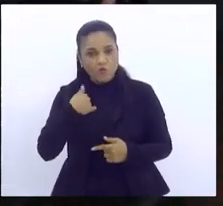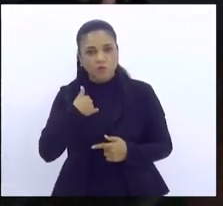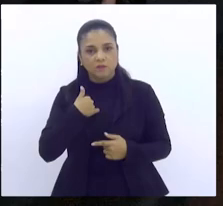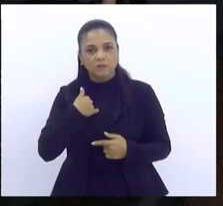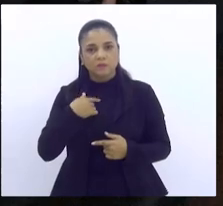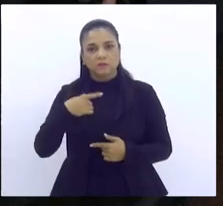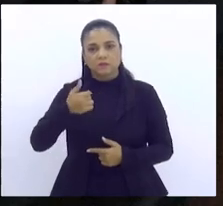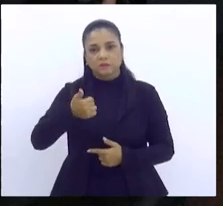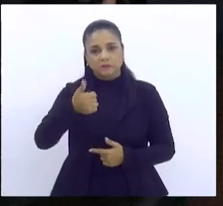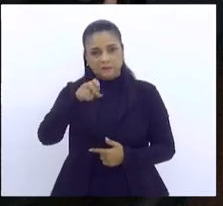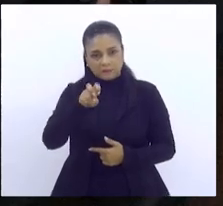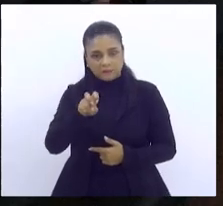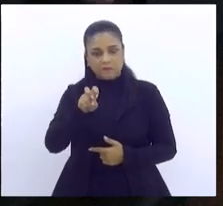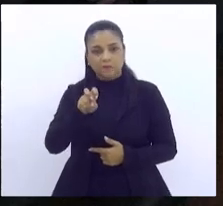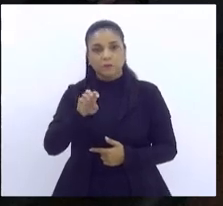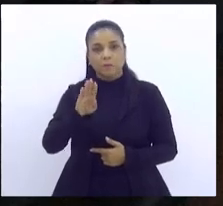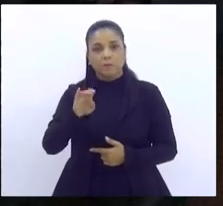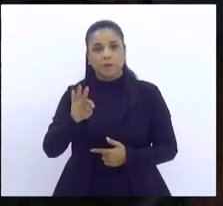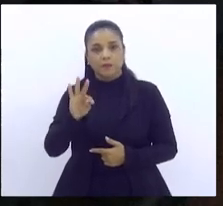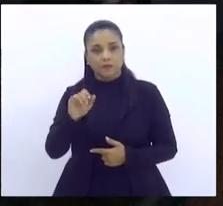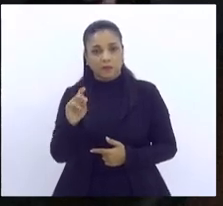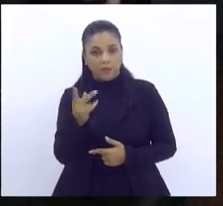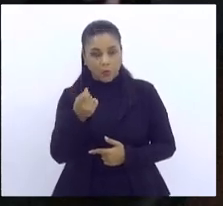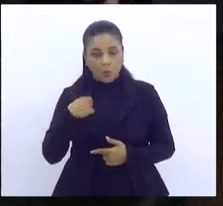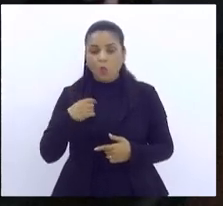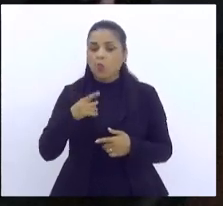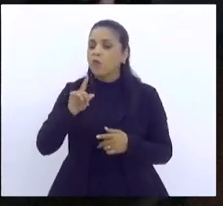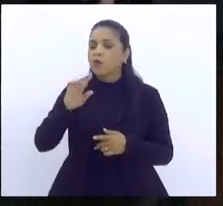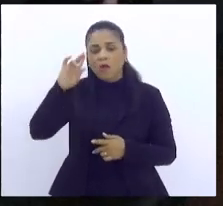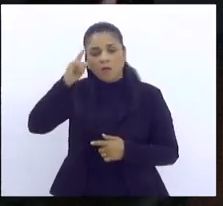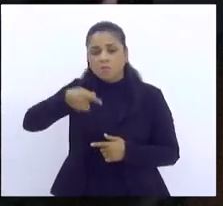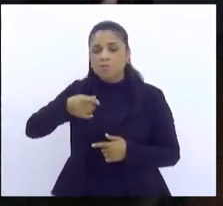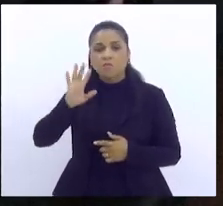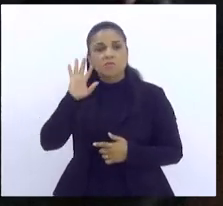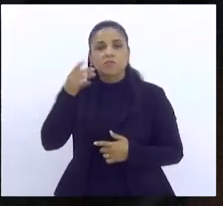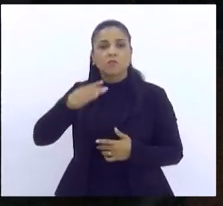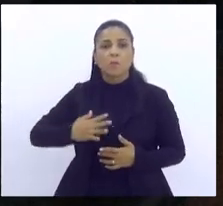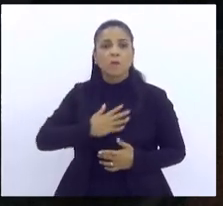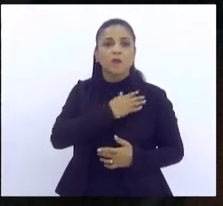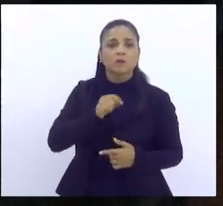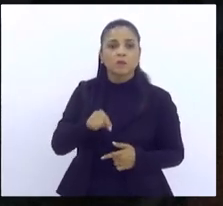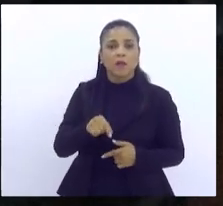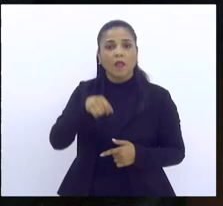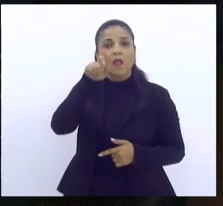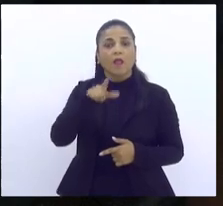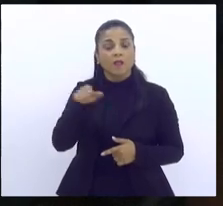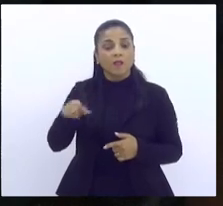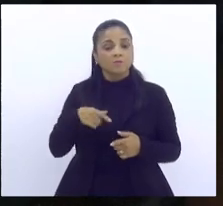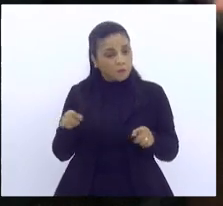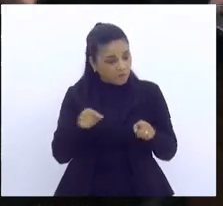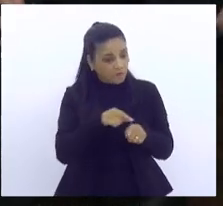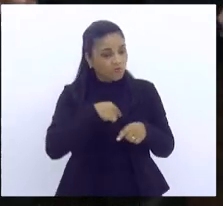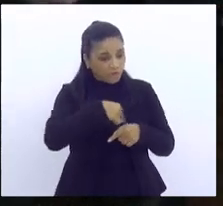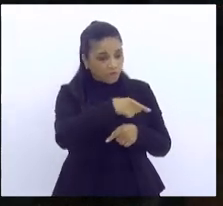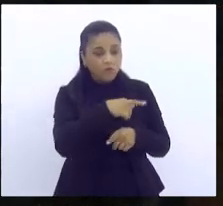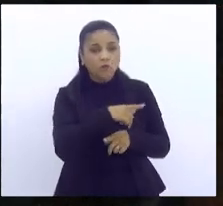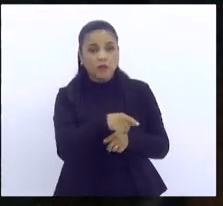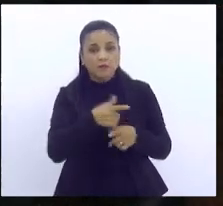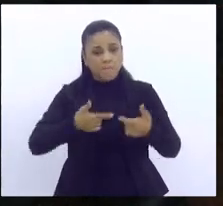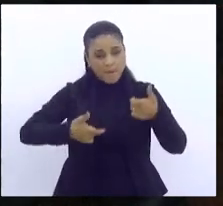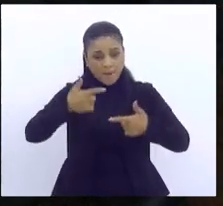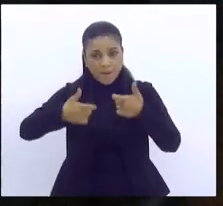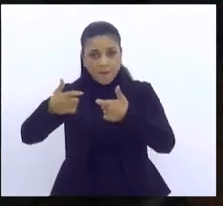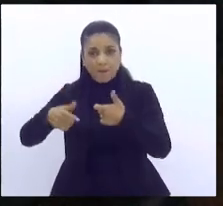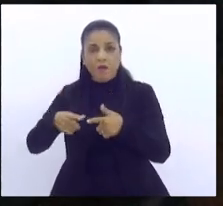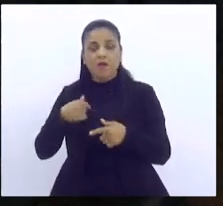no 15º, perguntar quais eram as atitudes que o comando estava tomando, e depois eu fui lá na bala que estava rolando, que estava comendo. Eu